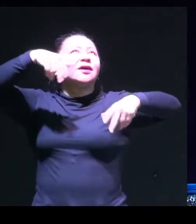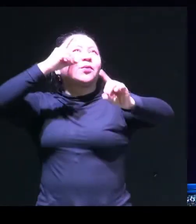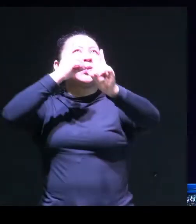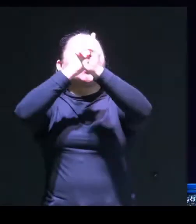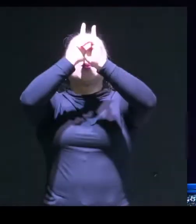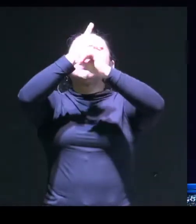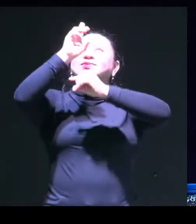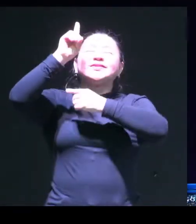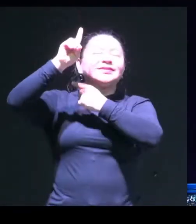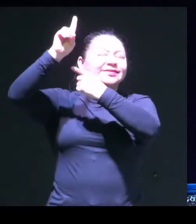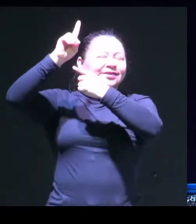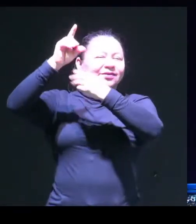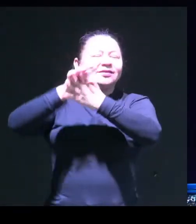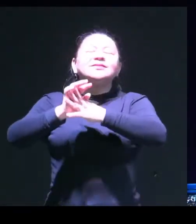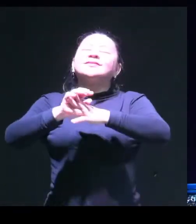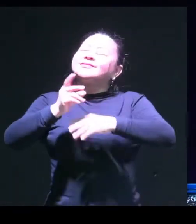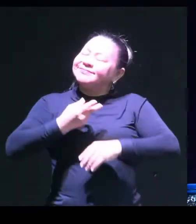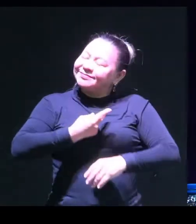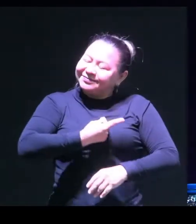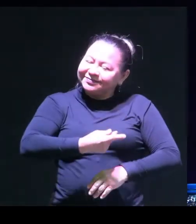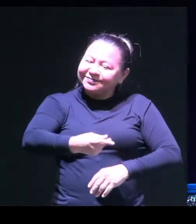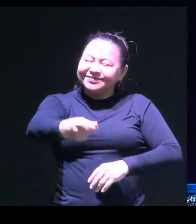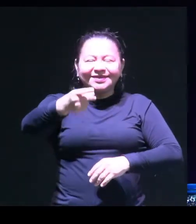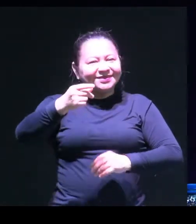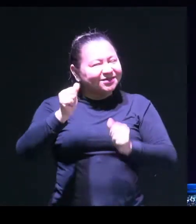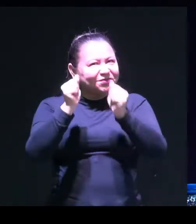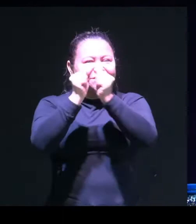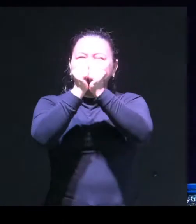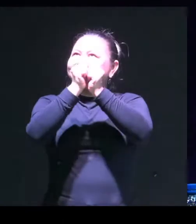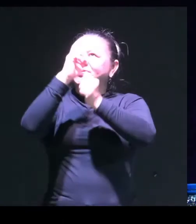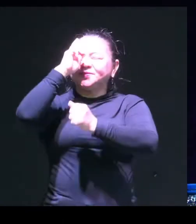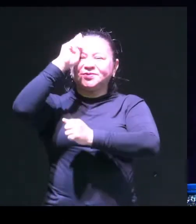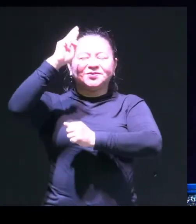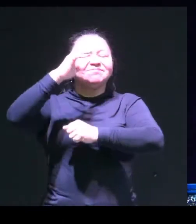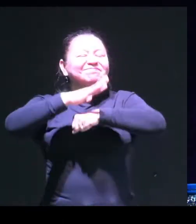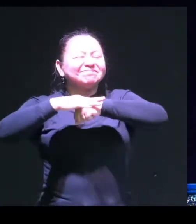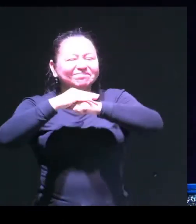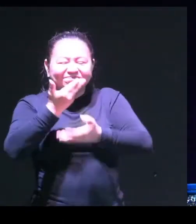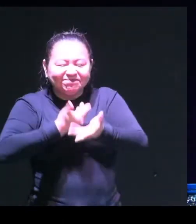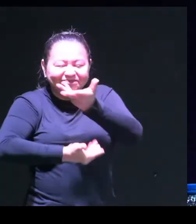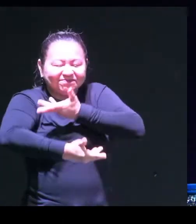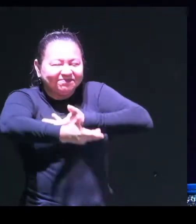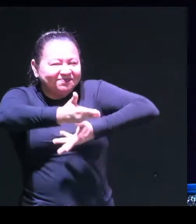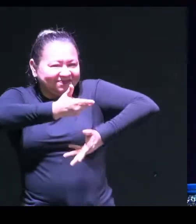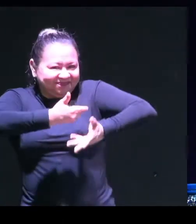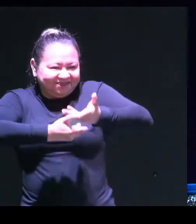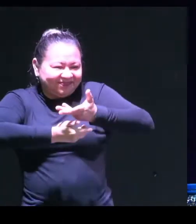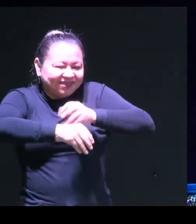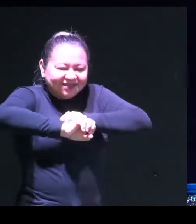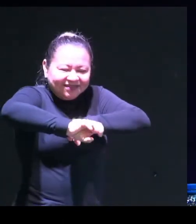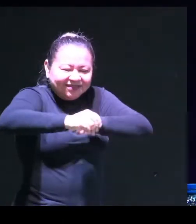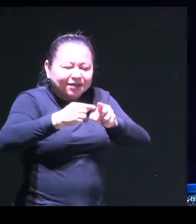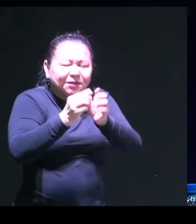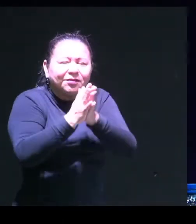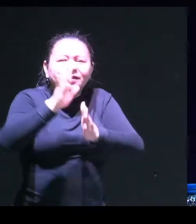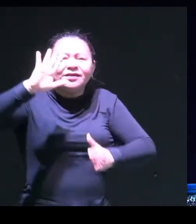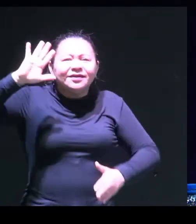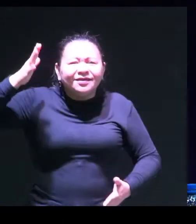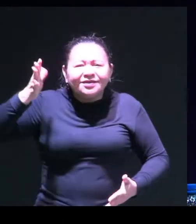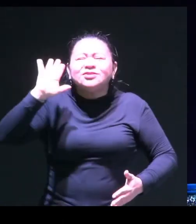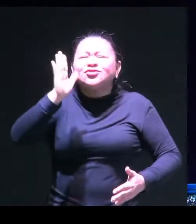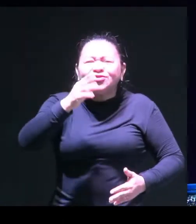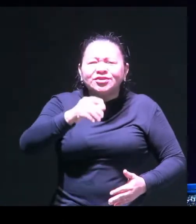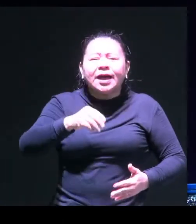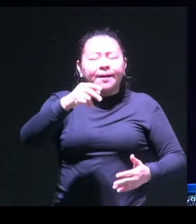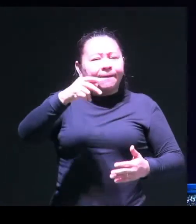nos ares, e assim estaremos para sempre com o Senhor. Consolai-vos, pois, uns aos outros com estas palavras. Quem aqui já perdeu um ente